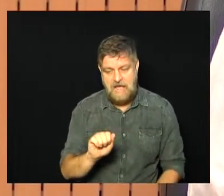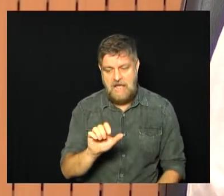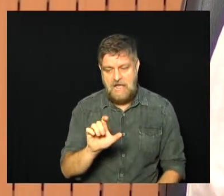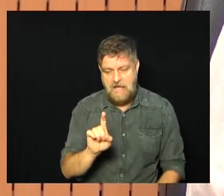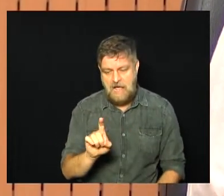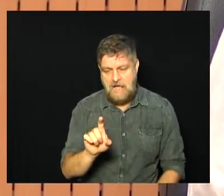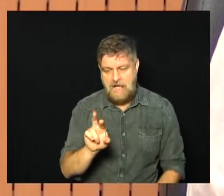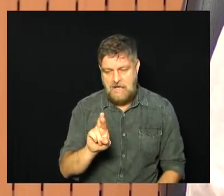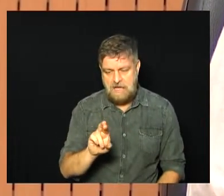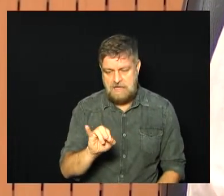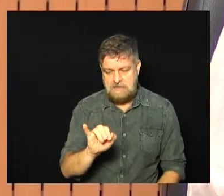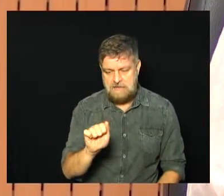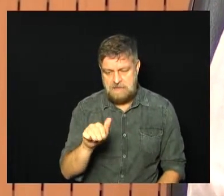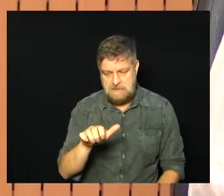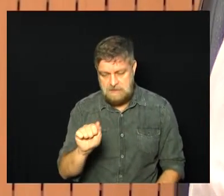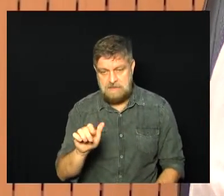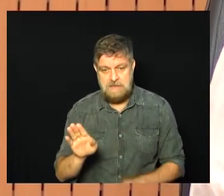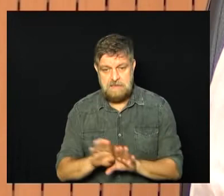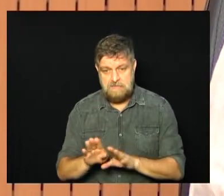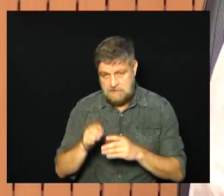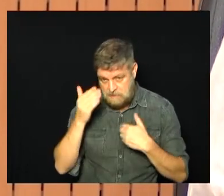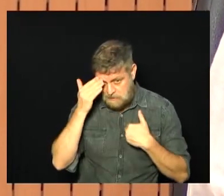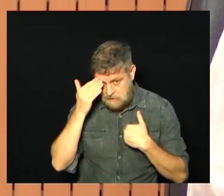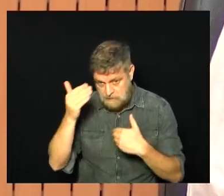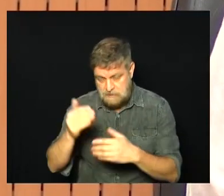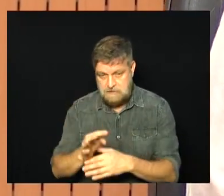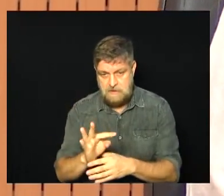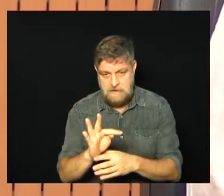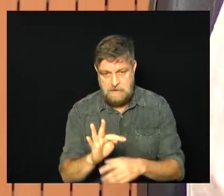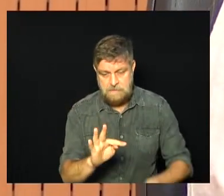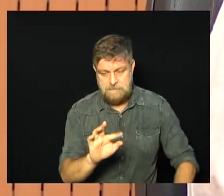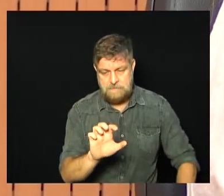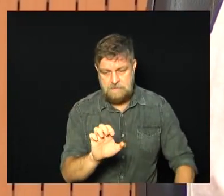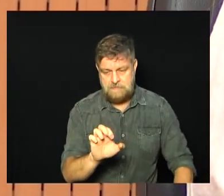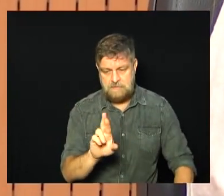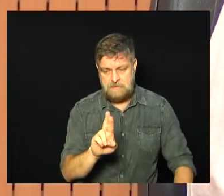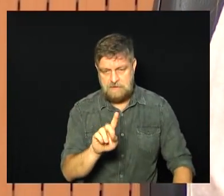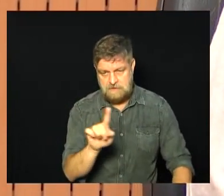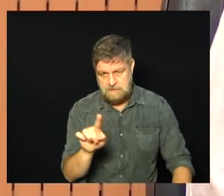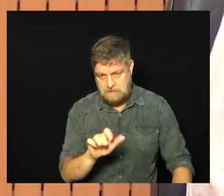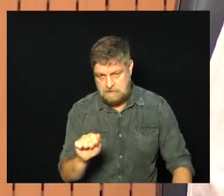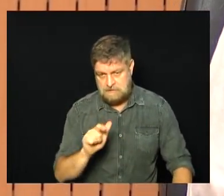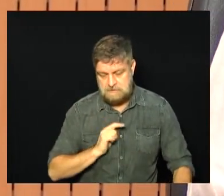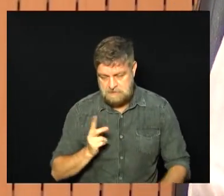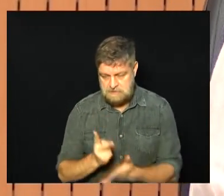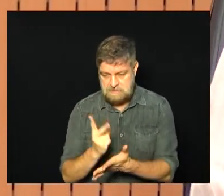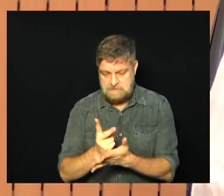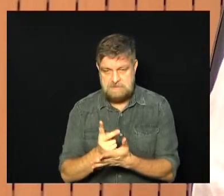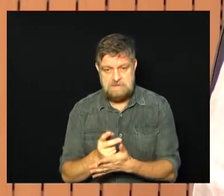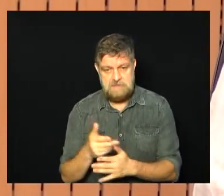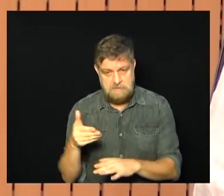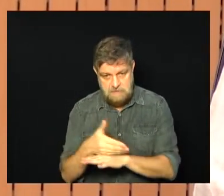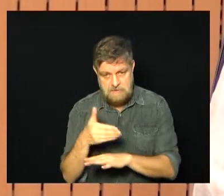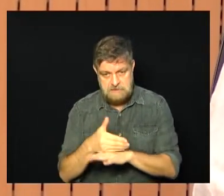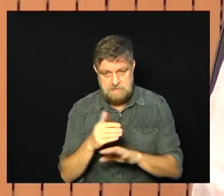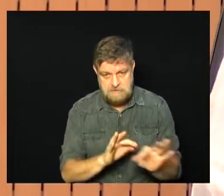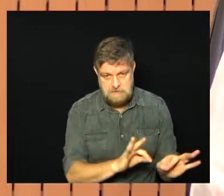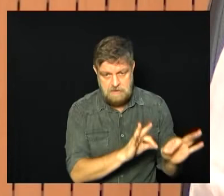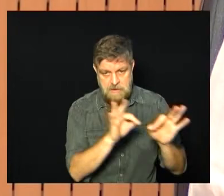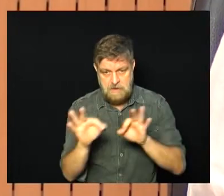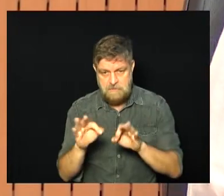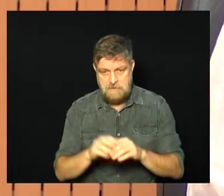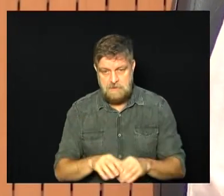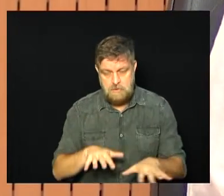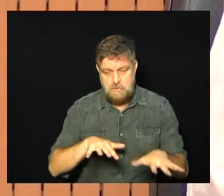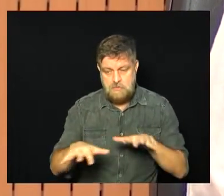Quero agradecer também a presença da Tereza Penteado, sempre participante, acompanhando atentamente do Movimento Resgate